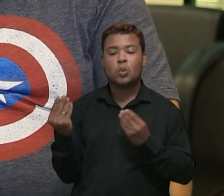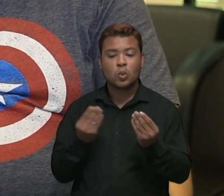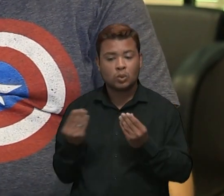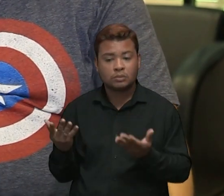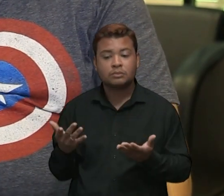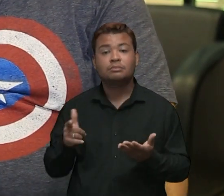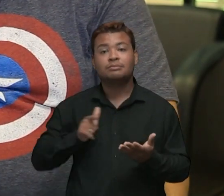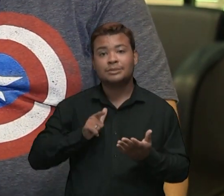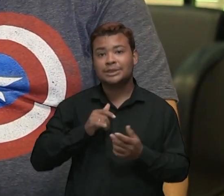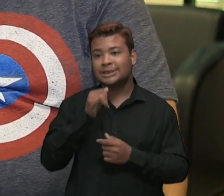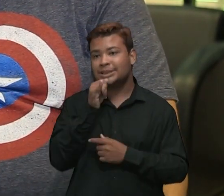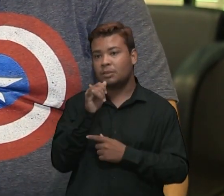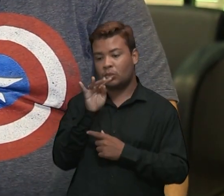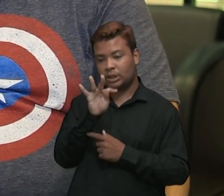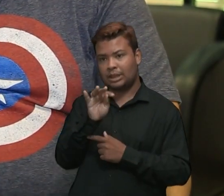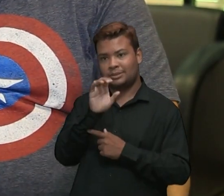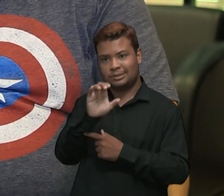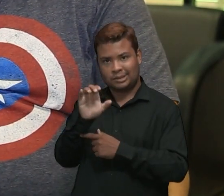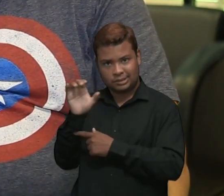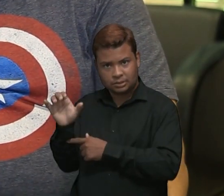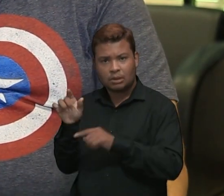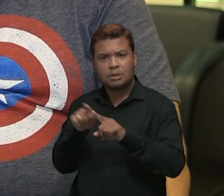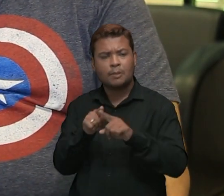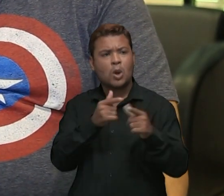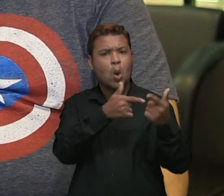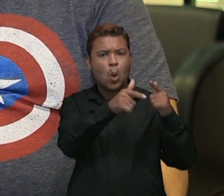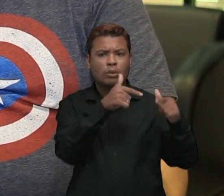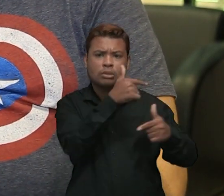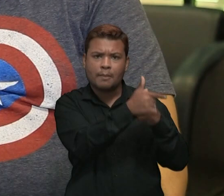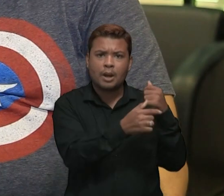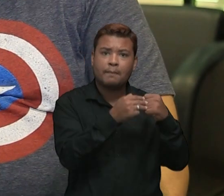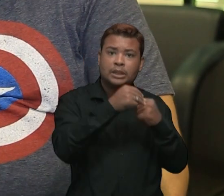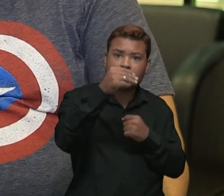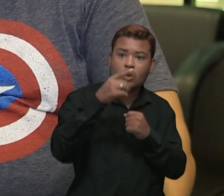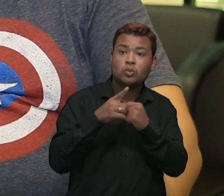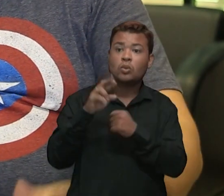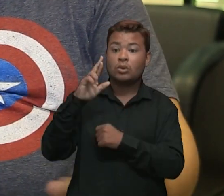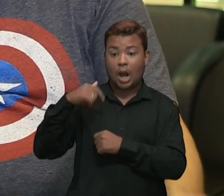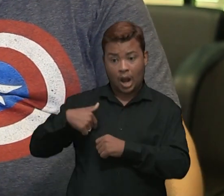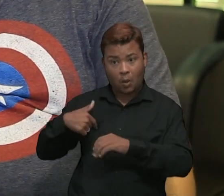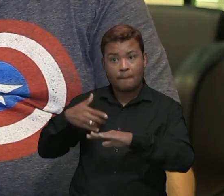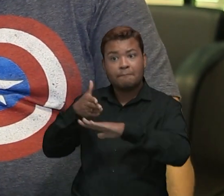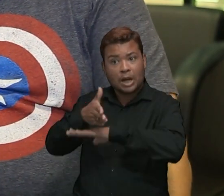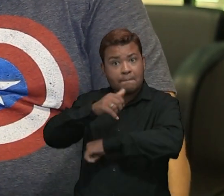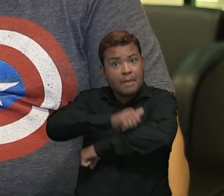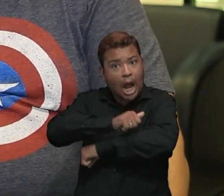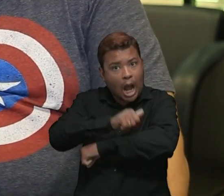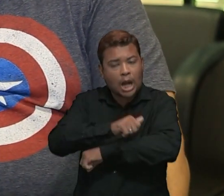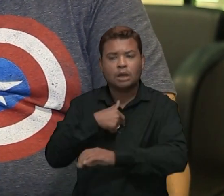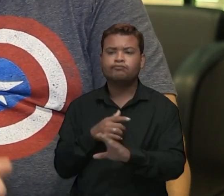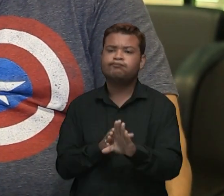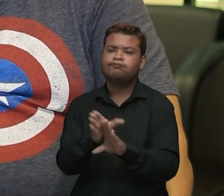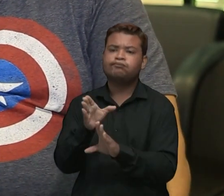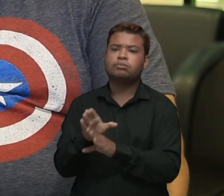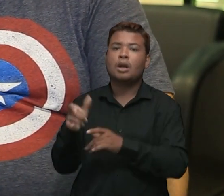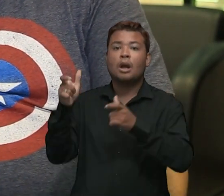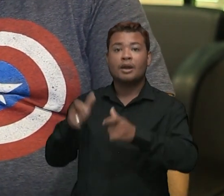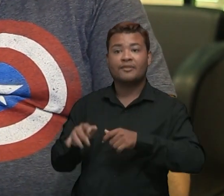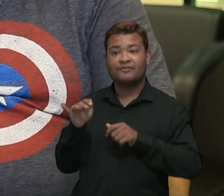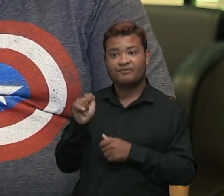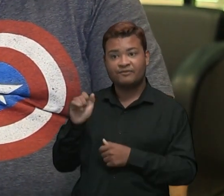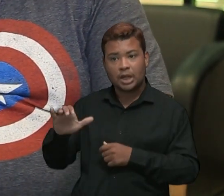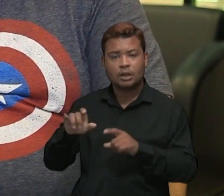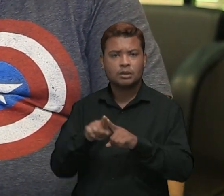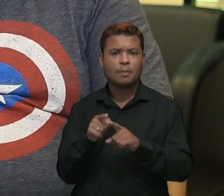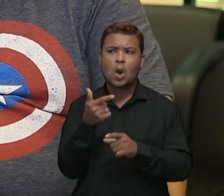os TCCs e outros trabalhos de mestrado e doutorado que eu participo de bancas e que eu oriento na FIC e em outras